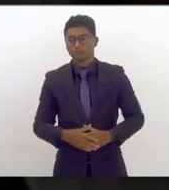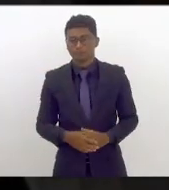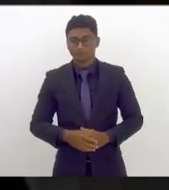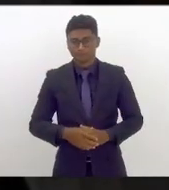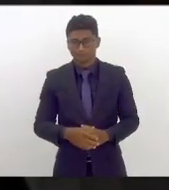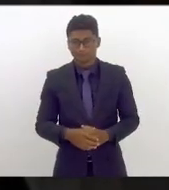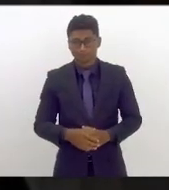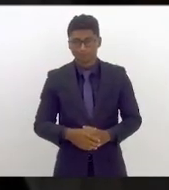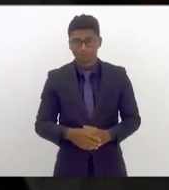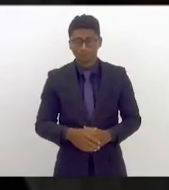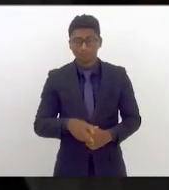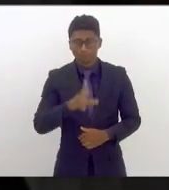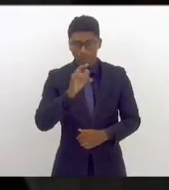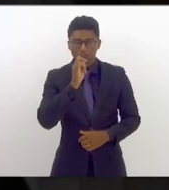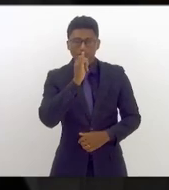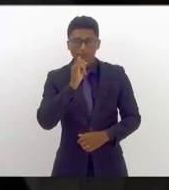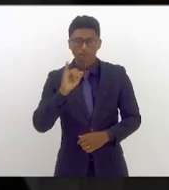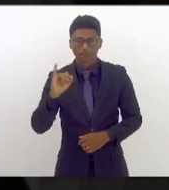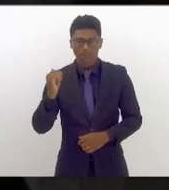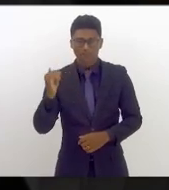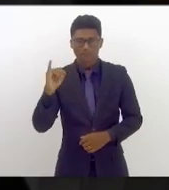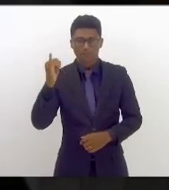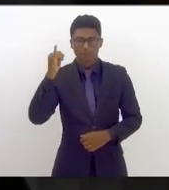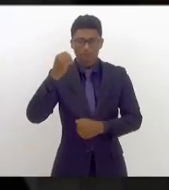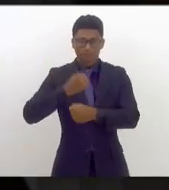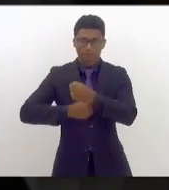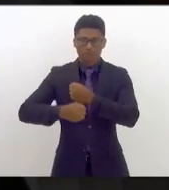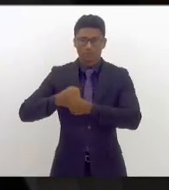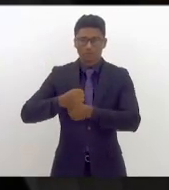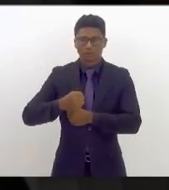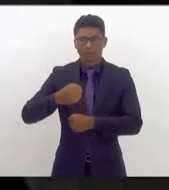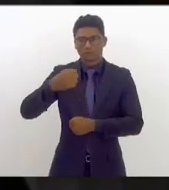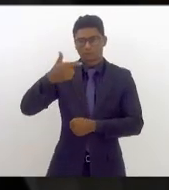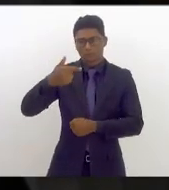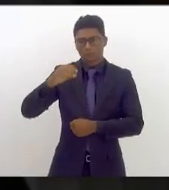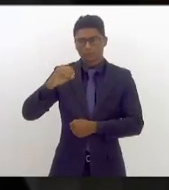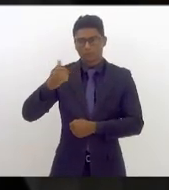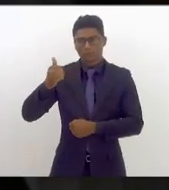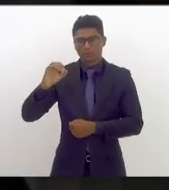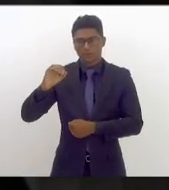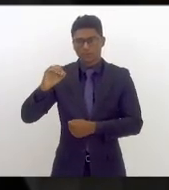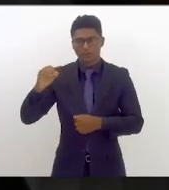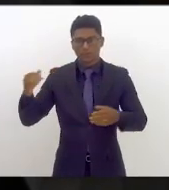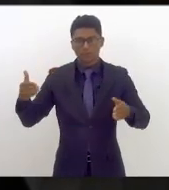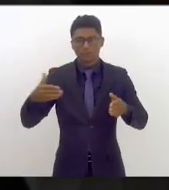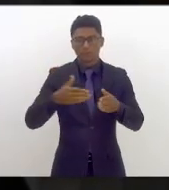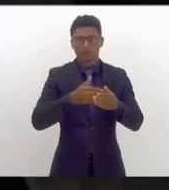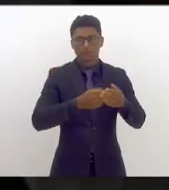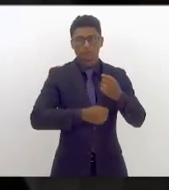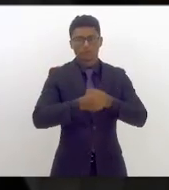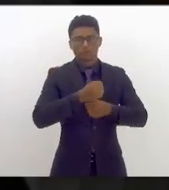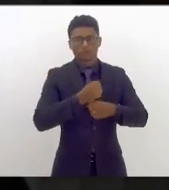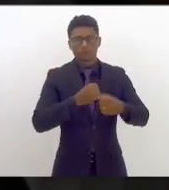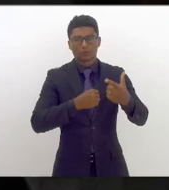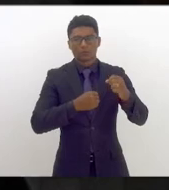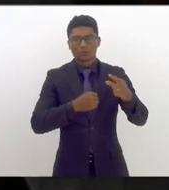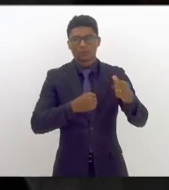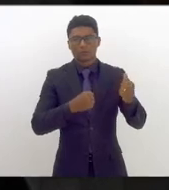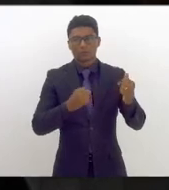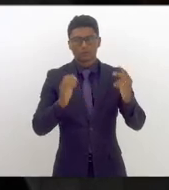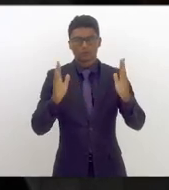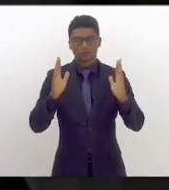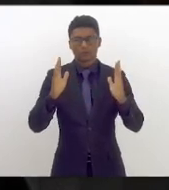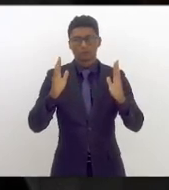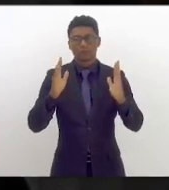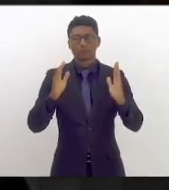se corrigido pela inflação de 2010 a 2021, o orçamento de 2010 da ciência e tecnologia corresponderia hoje